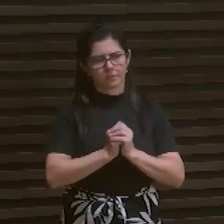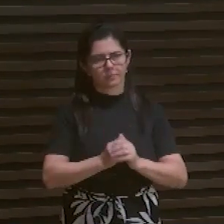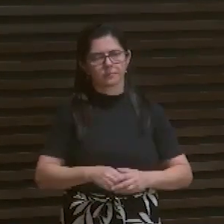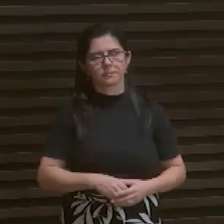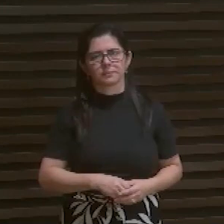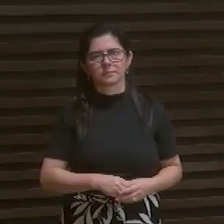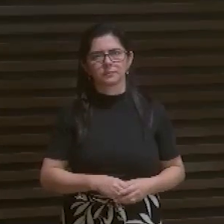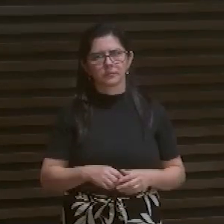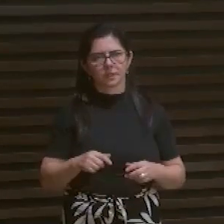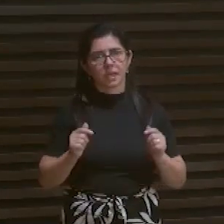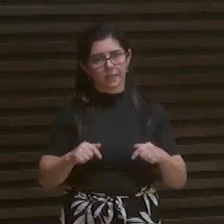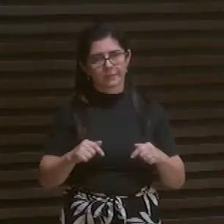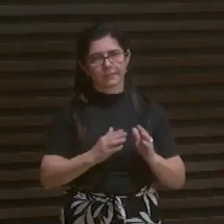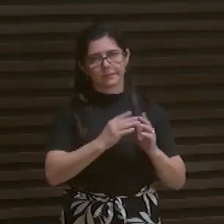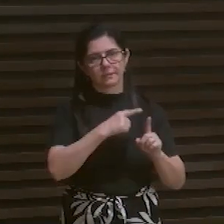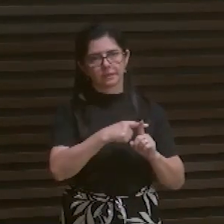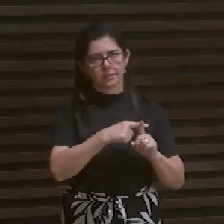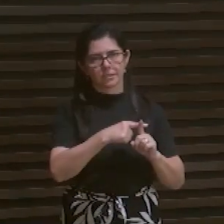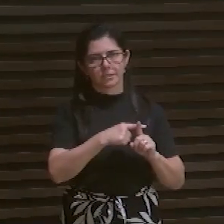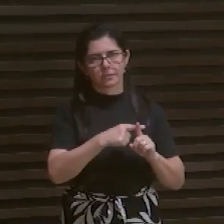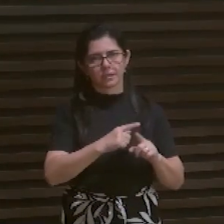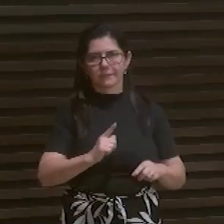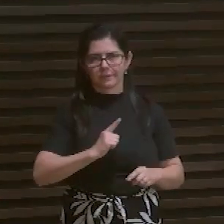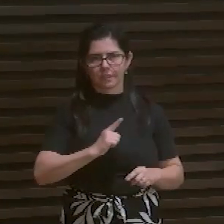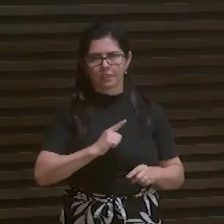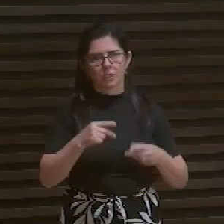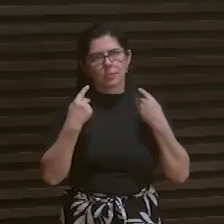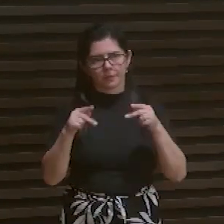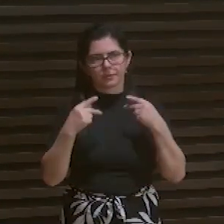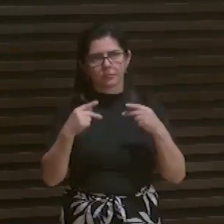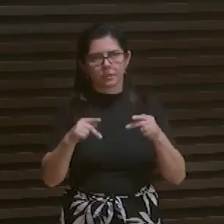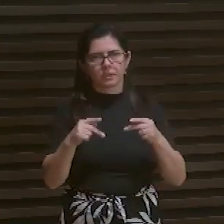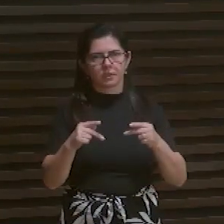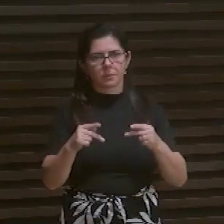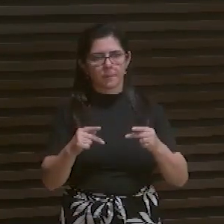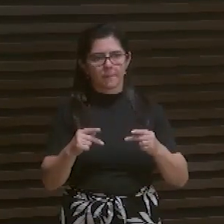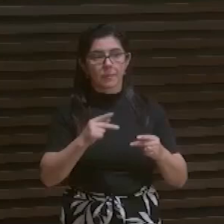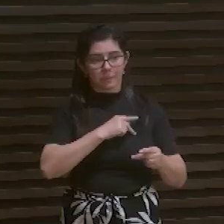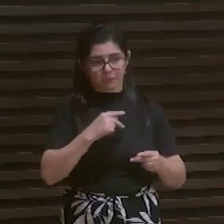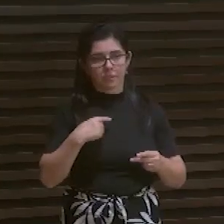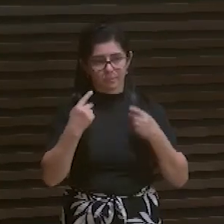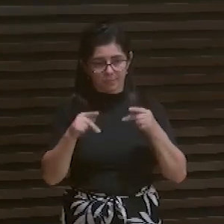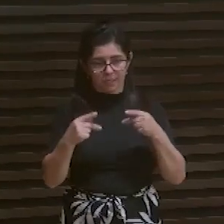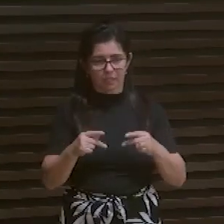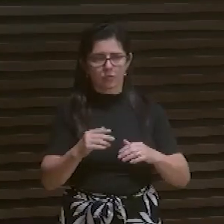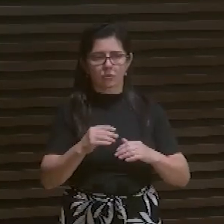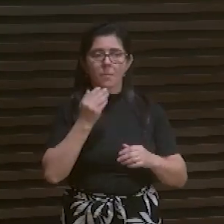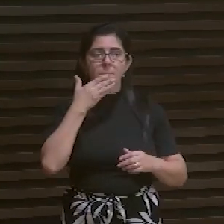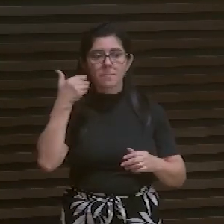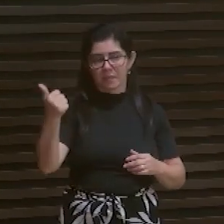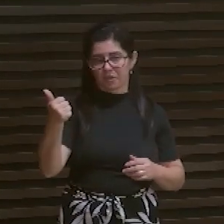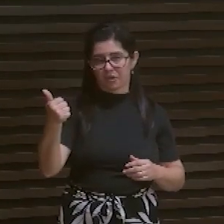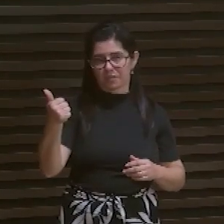Aqui na nossa igreja nós temos isso. Nós temos pastores que pregam com mais eloquência e com menos eloquência. E o que importa?